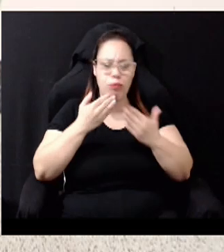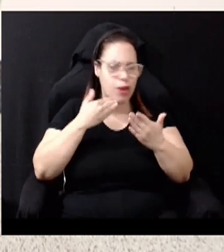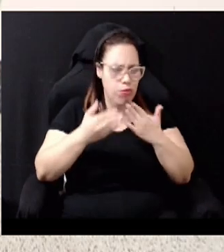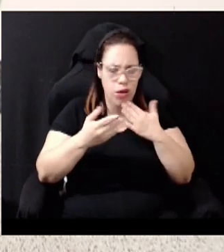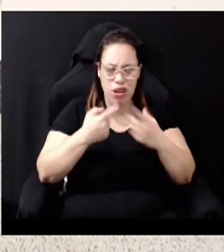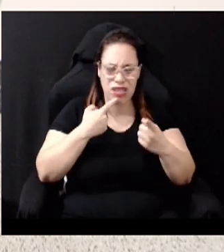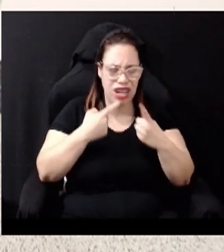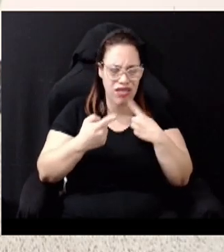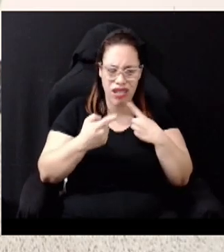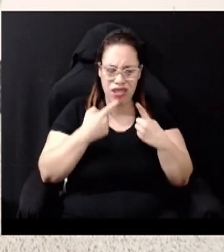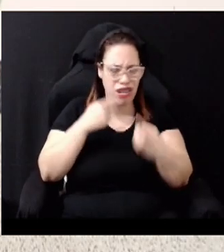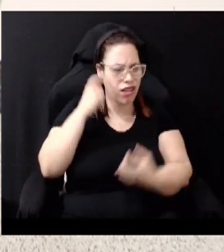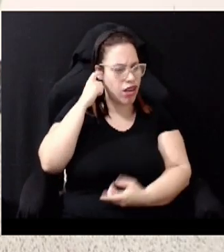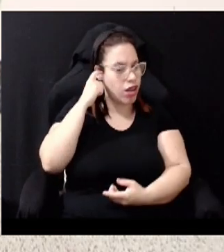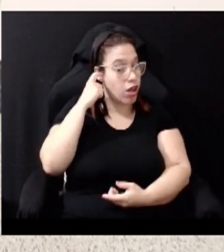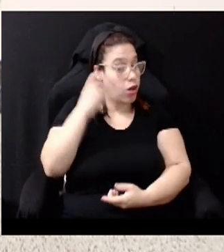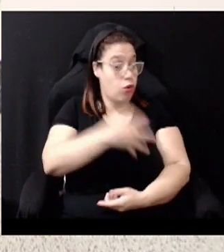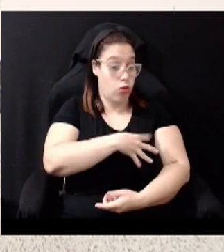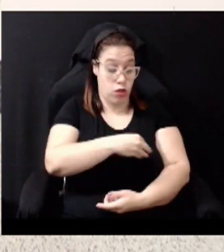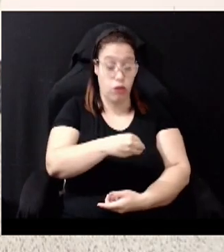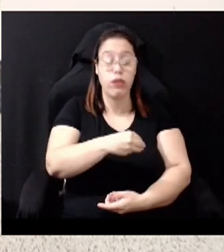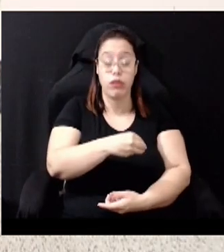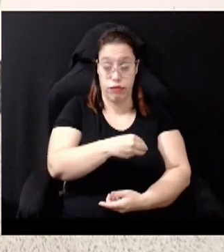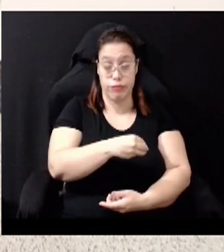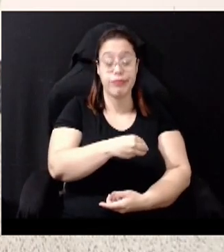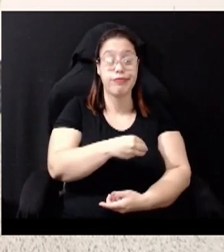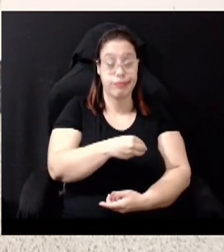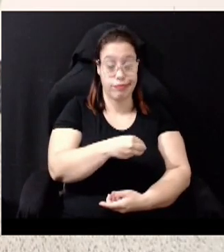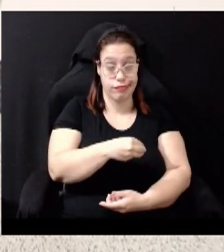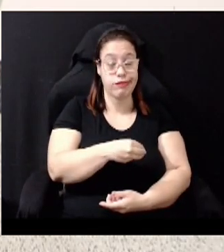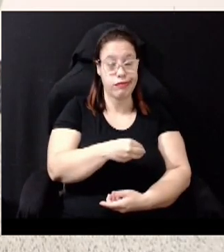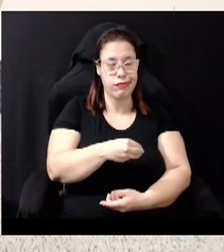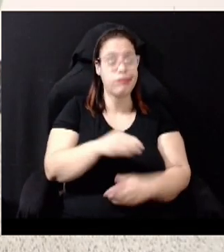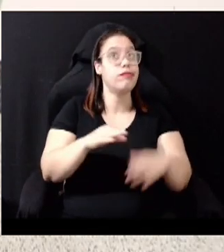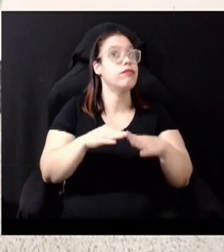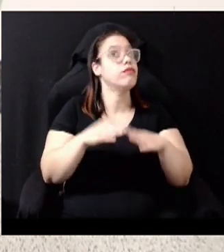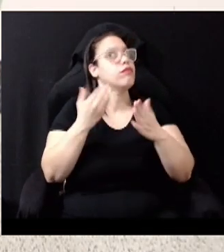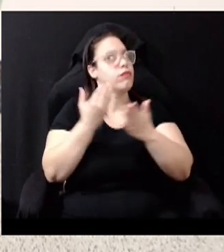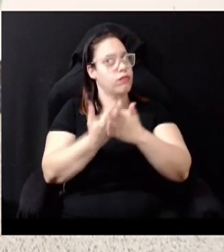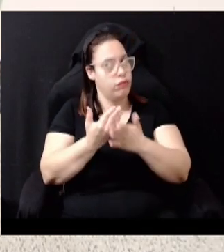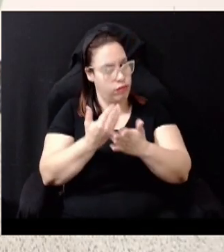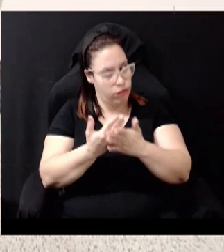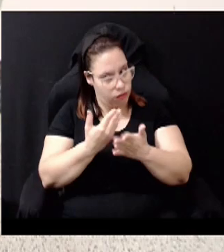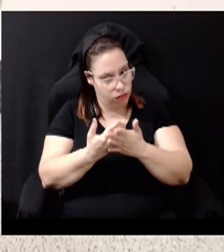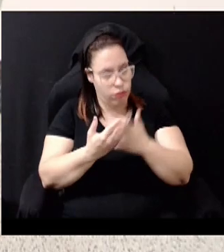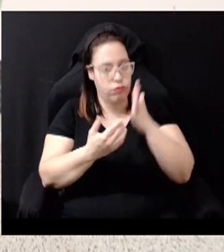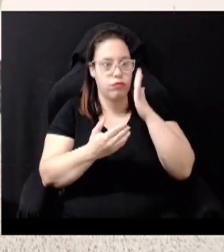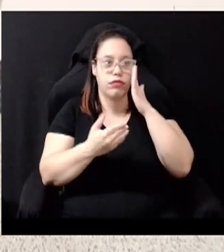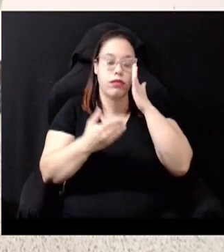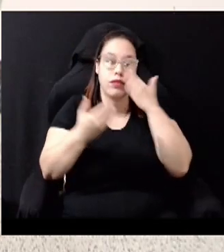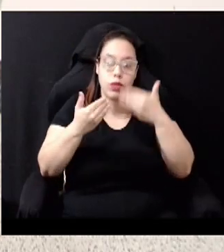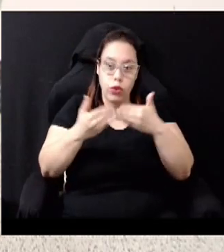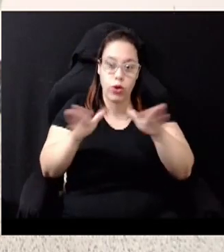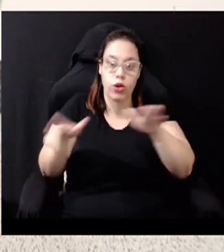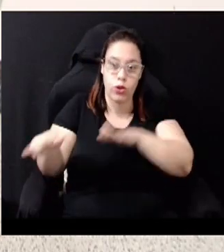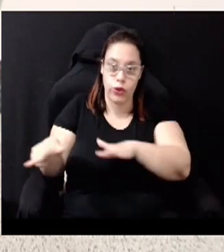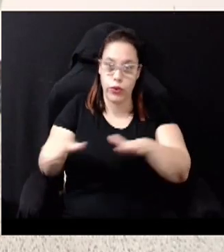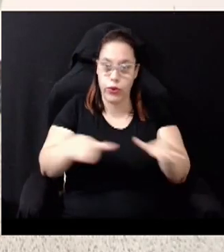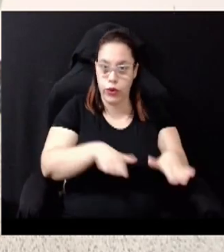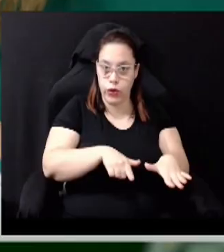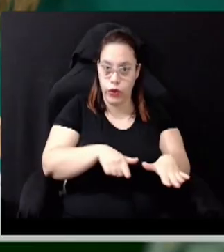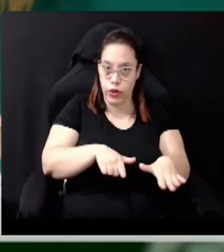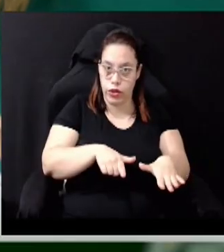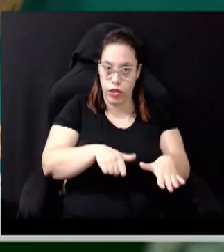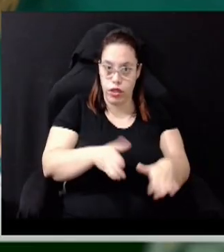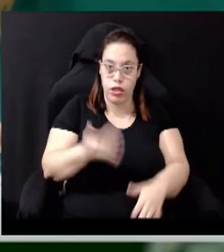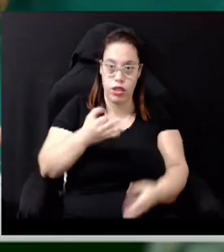com os filhos, muita conversa com a escola, né? A gente abre agora essa semana pré-aula de planejamento com